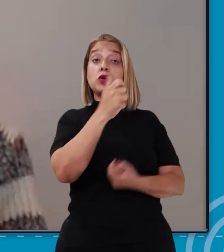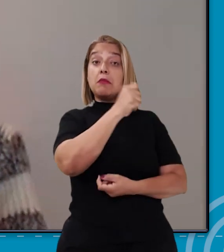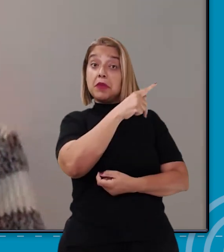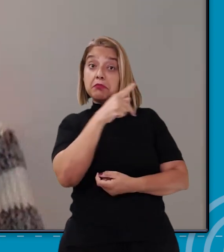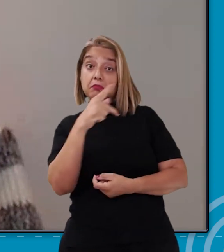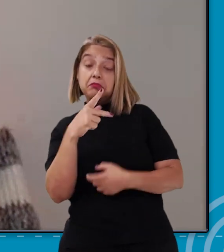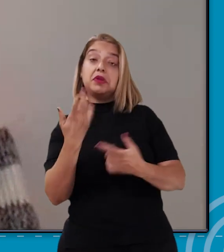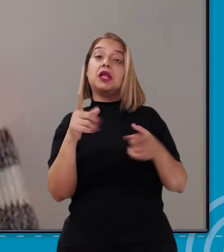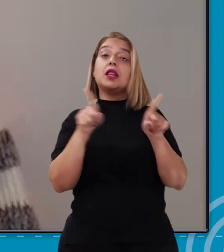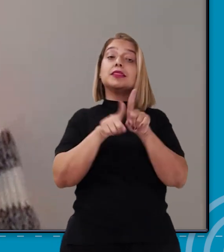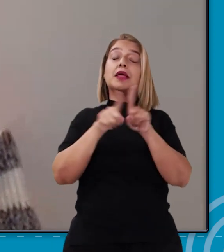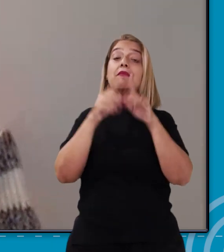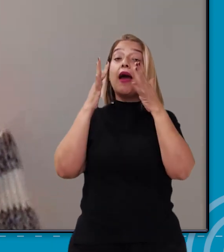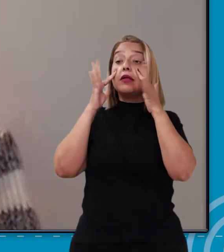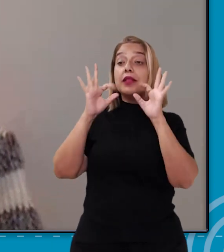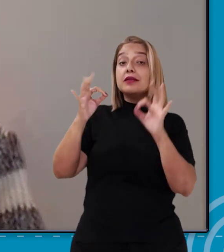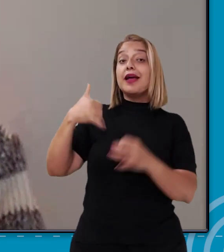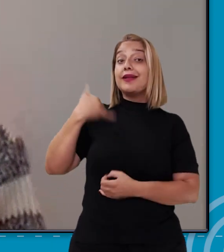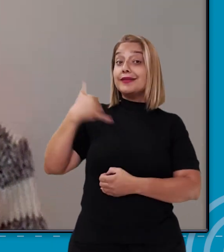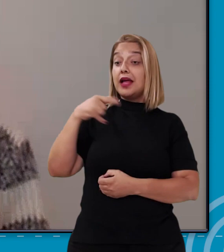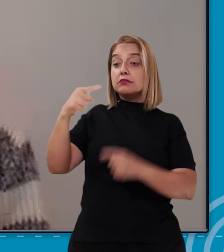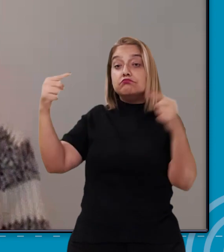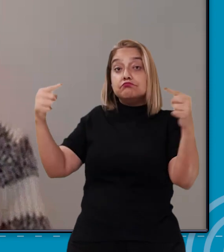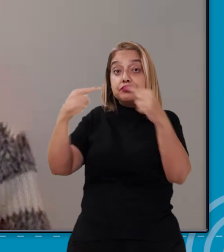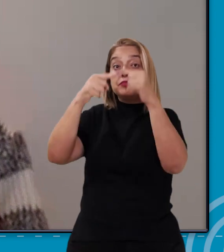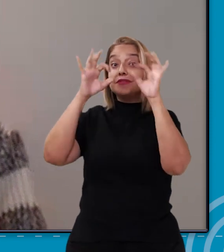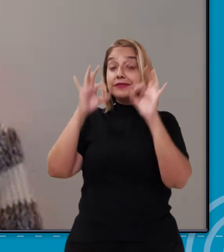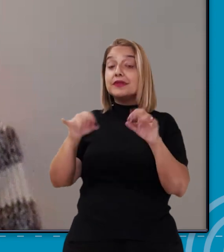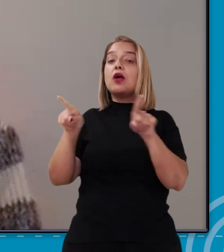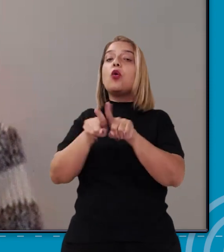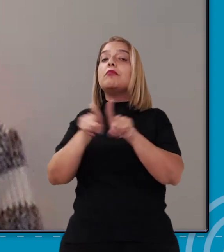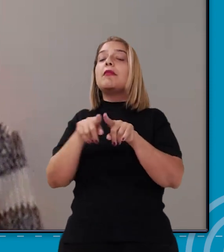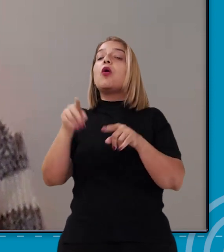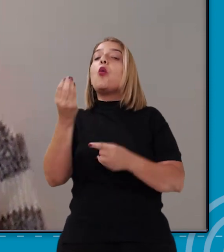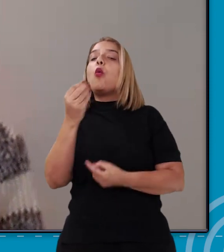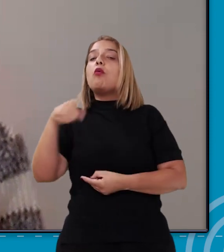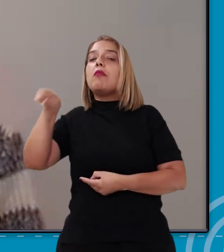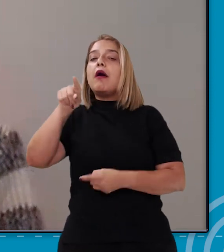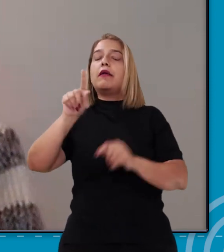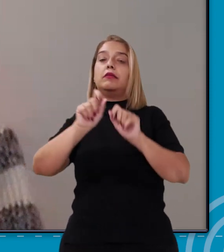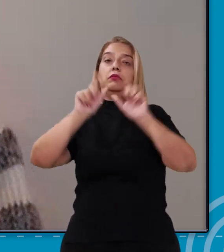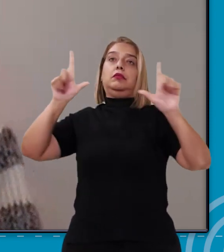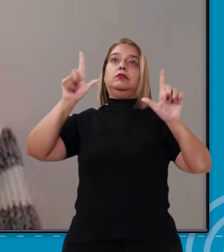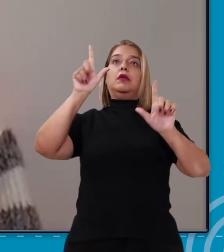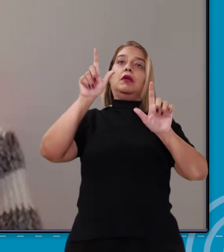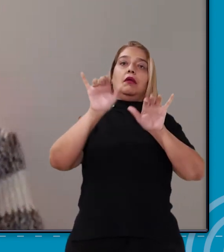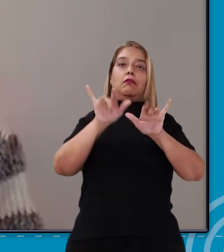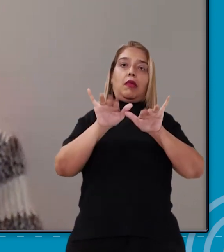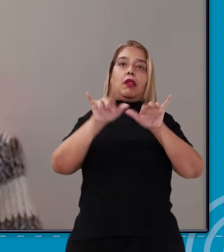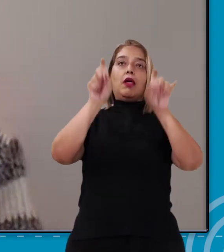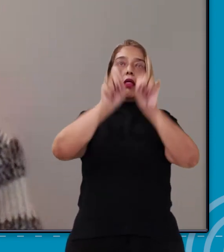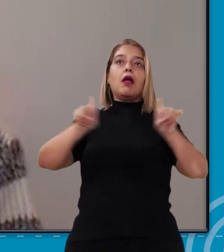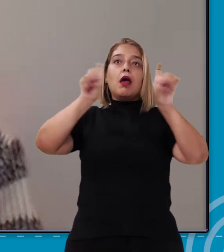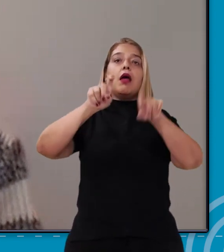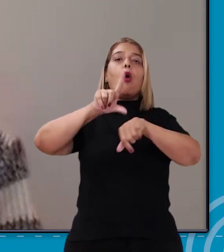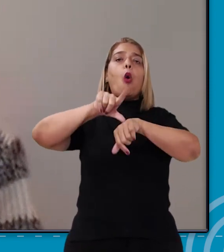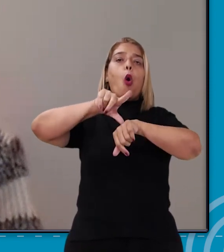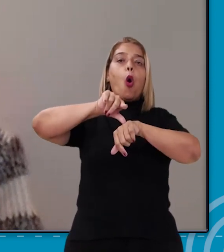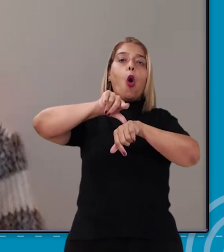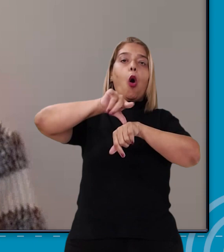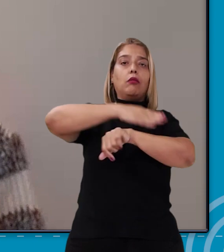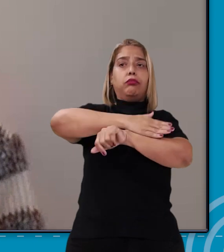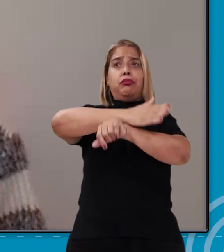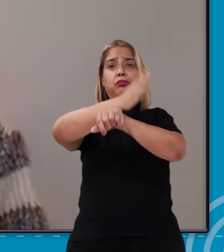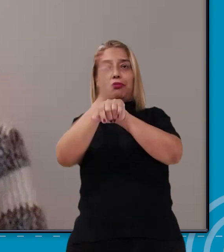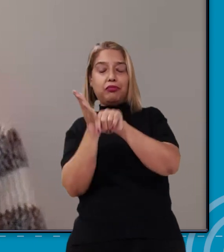pais para o uso dos dispositivos móveis, atenção à faixa etária e ao tempo de exposição desses alunos às telas,